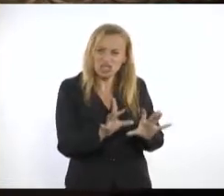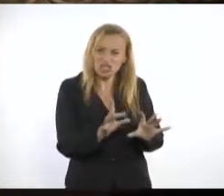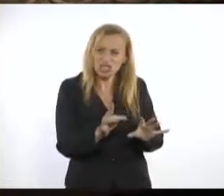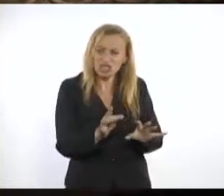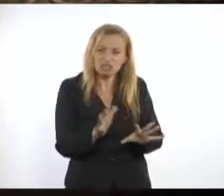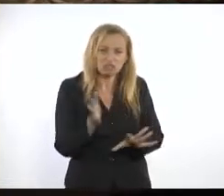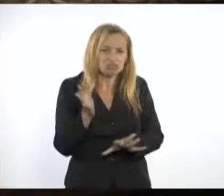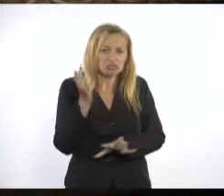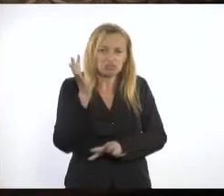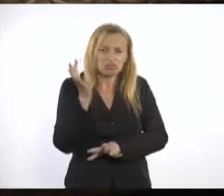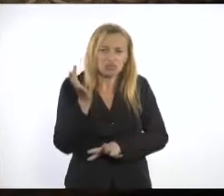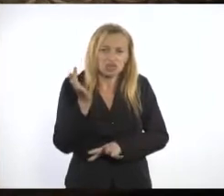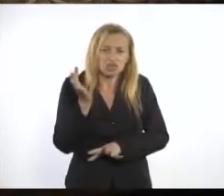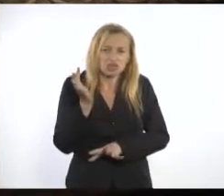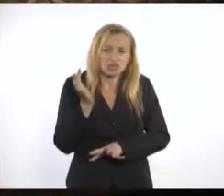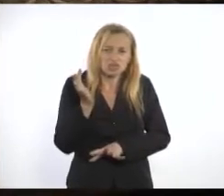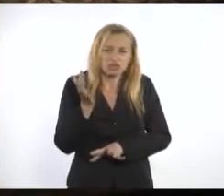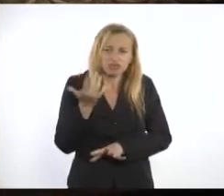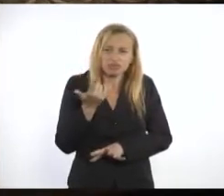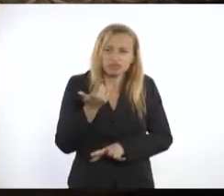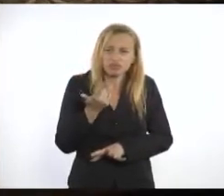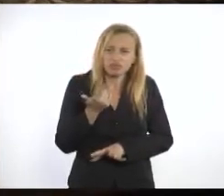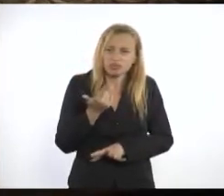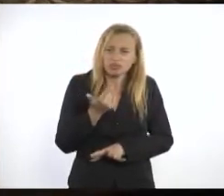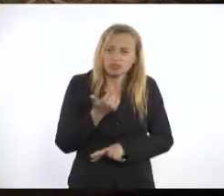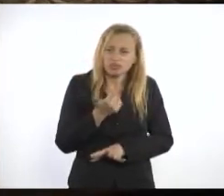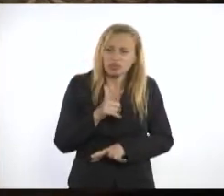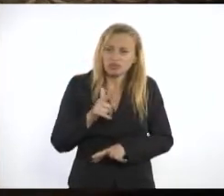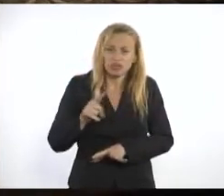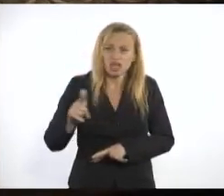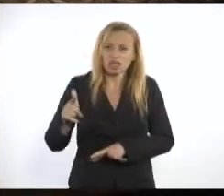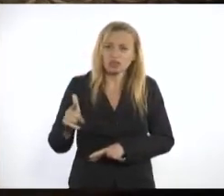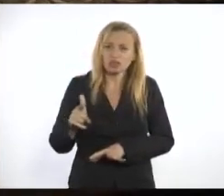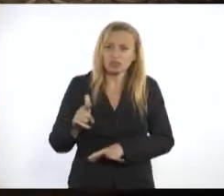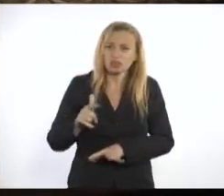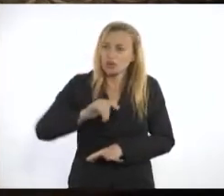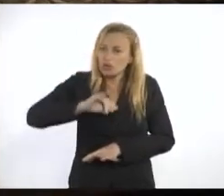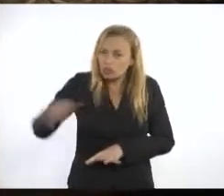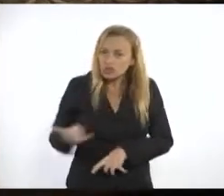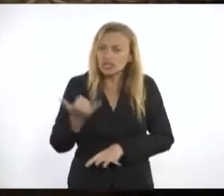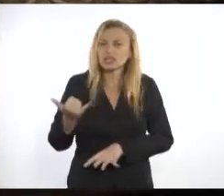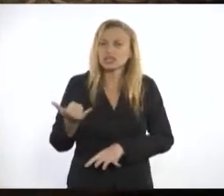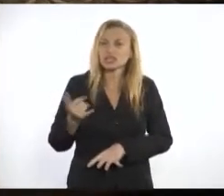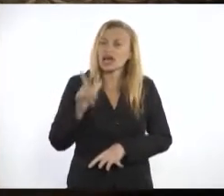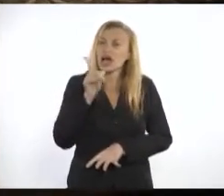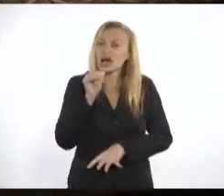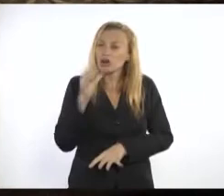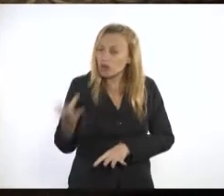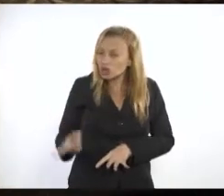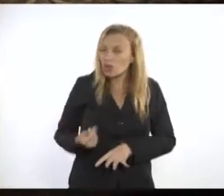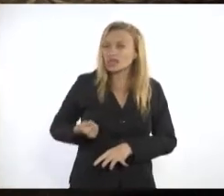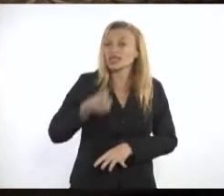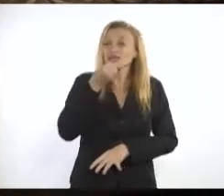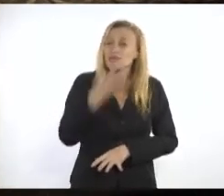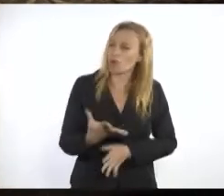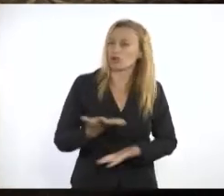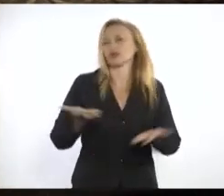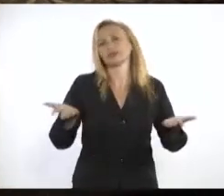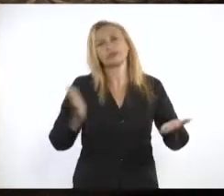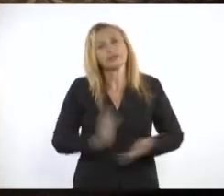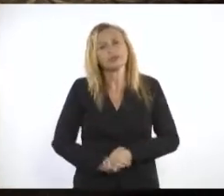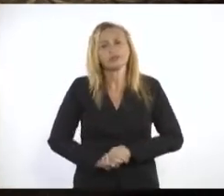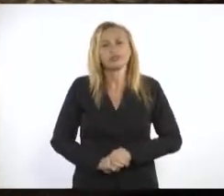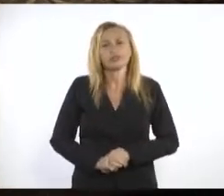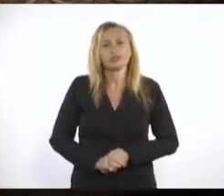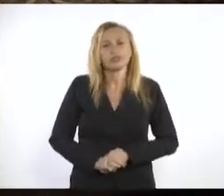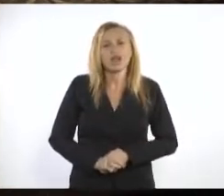por exemplo, uma oportunidade de comprar água mineral que tenha uma qualidade boa? Ou seja,